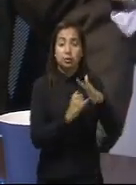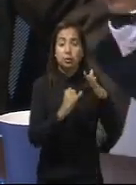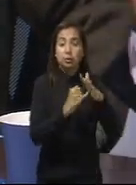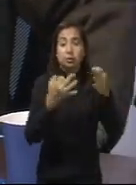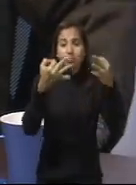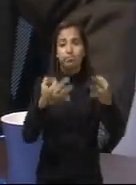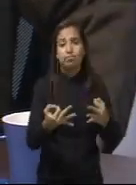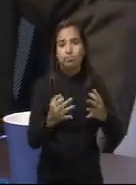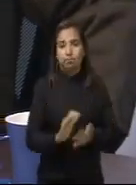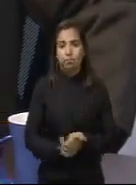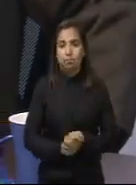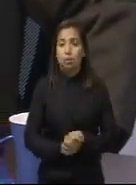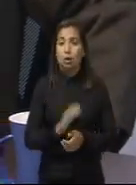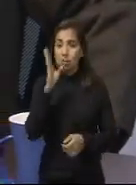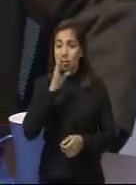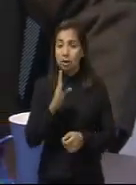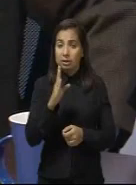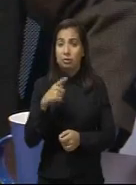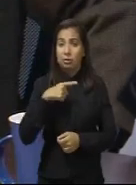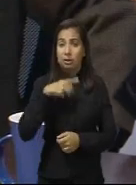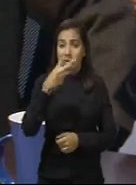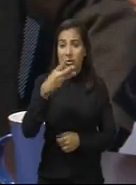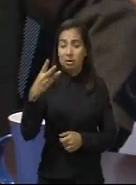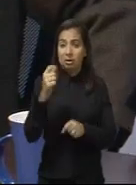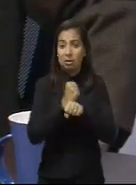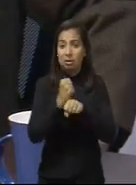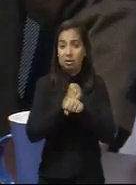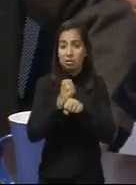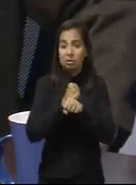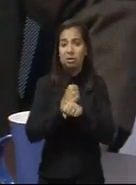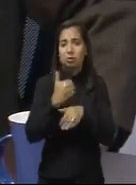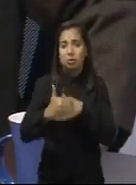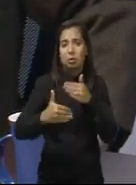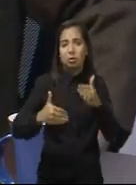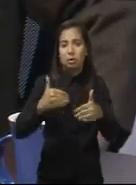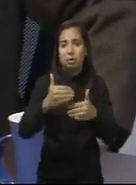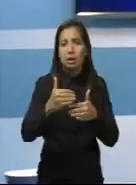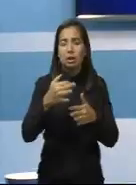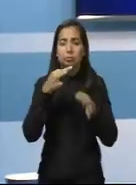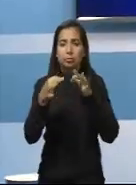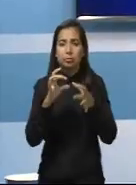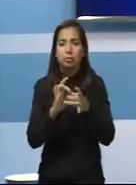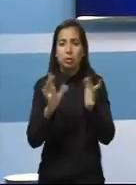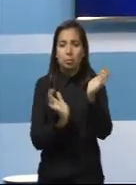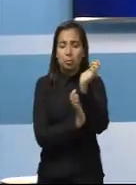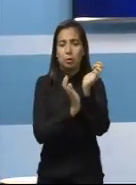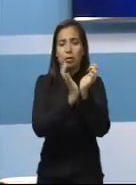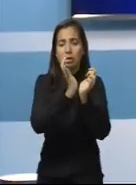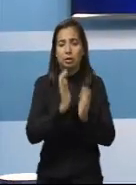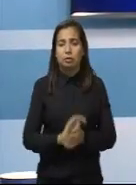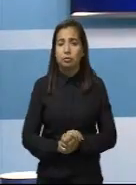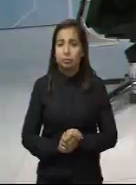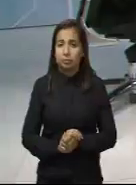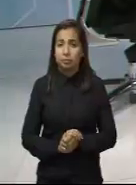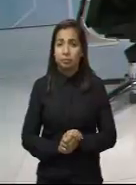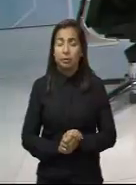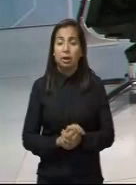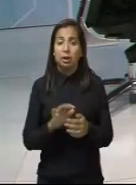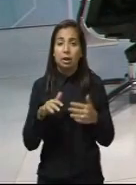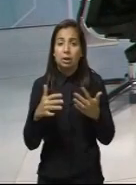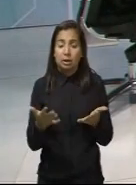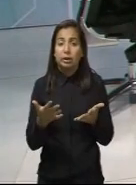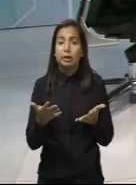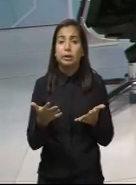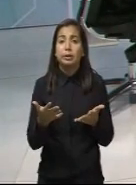com 33 anos de processo democrático, certo? Depois do golpe de 64. E o Brasil conseguiu, esses 33